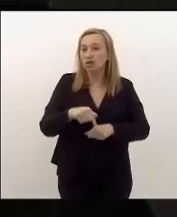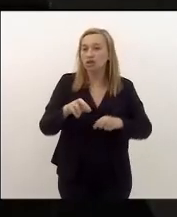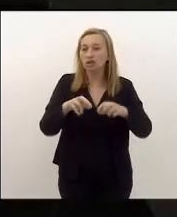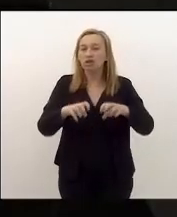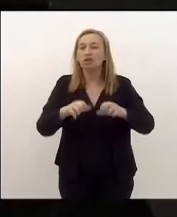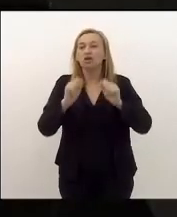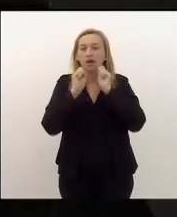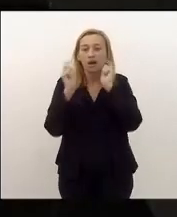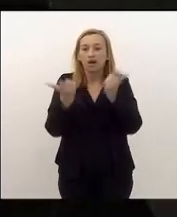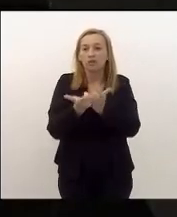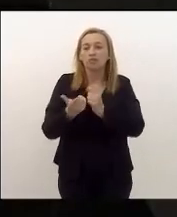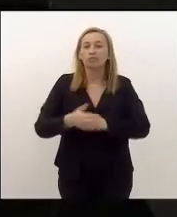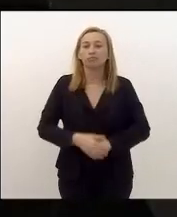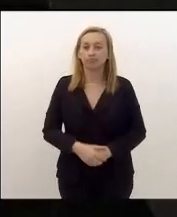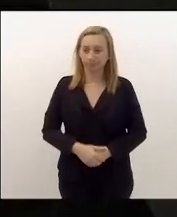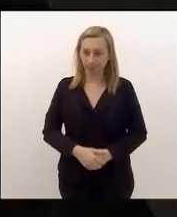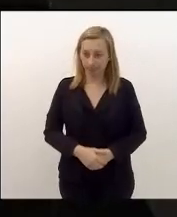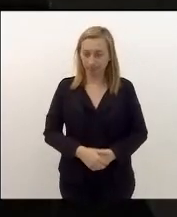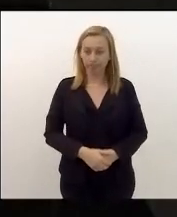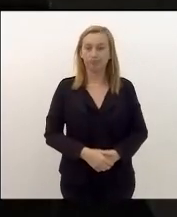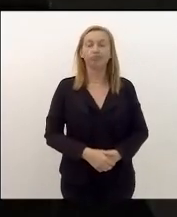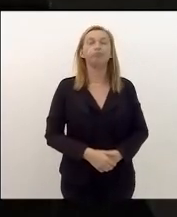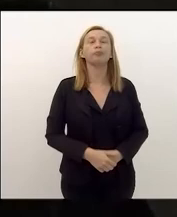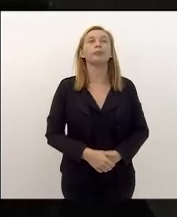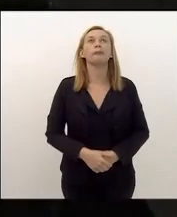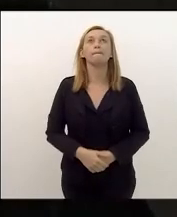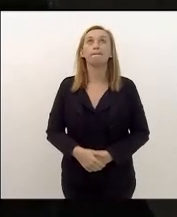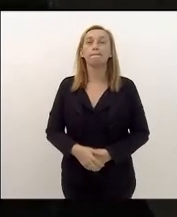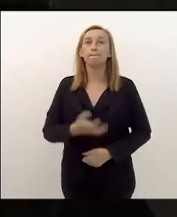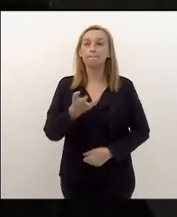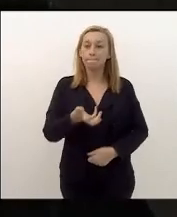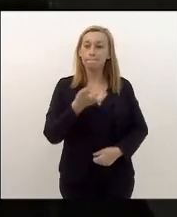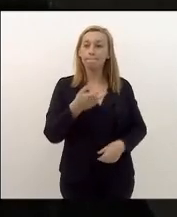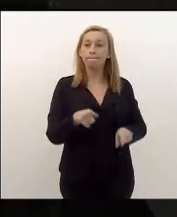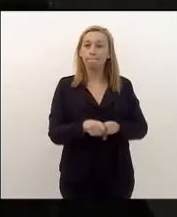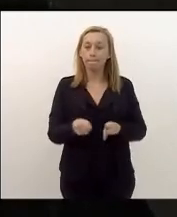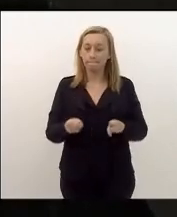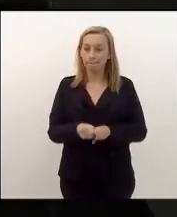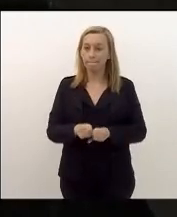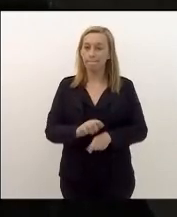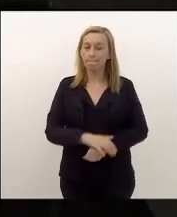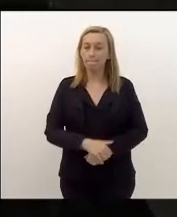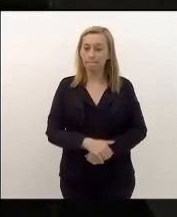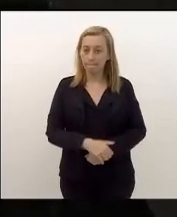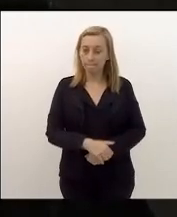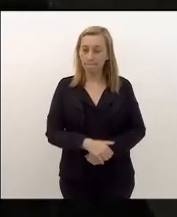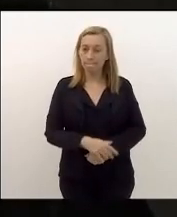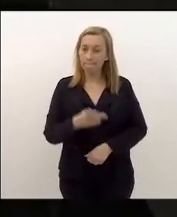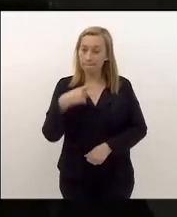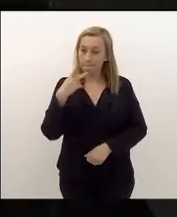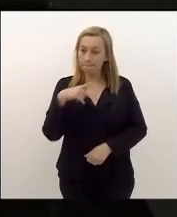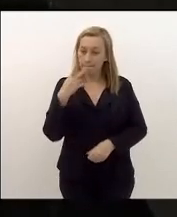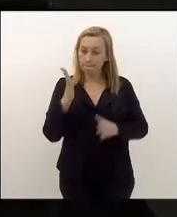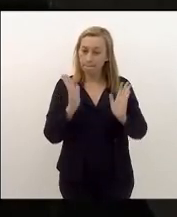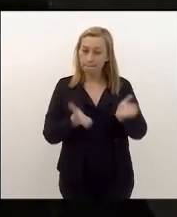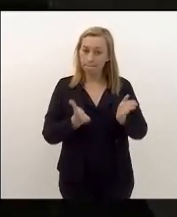Legislativa. Isso dito, deputada Marta Rocha, eu quero me manifestar